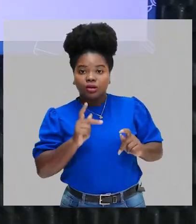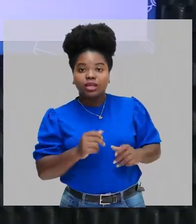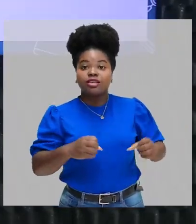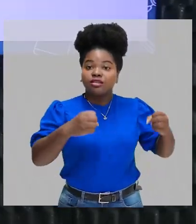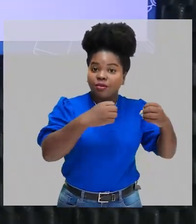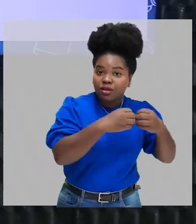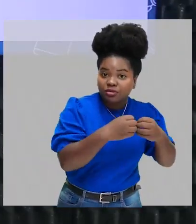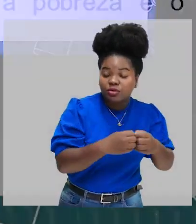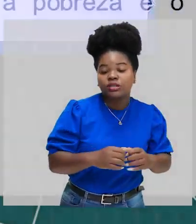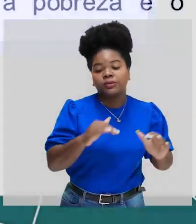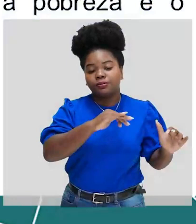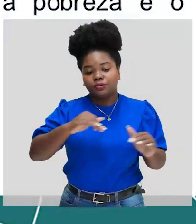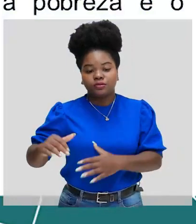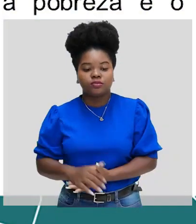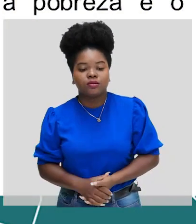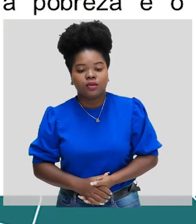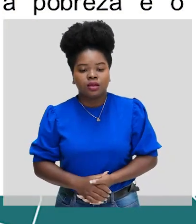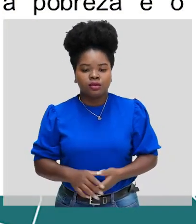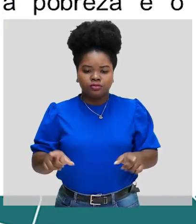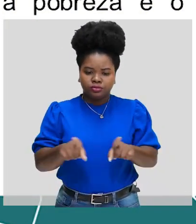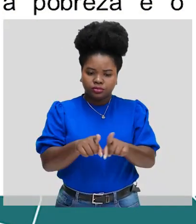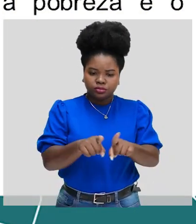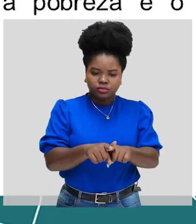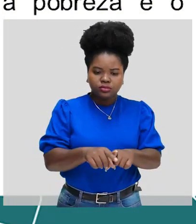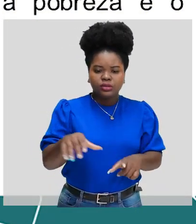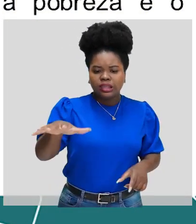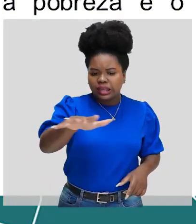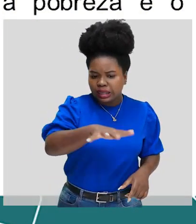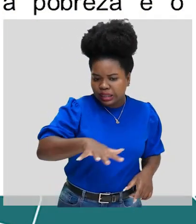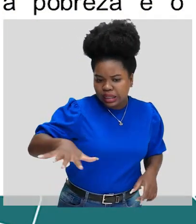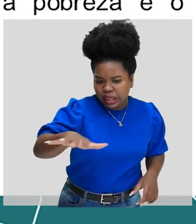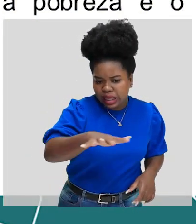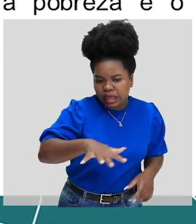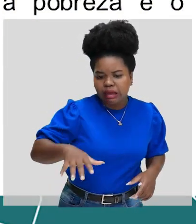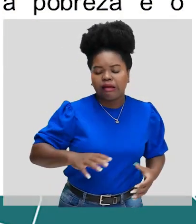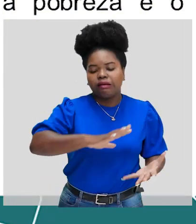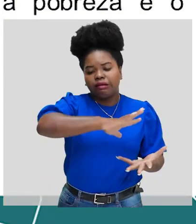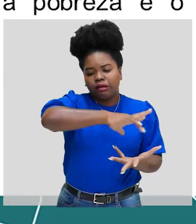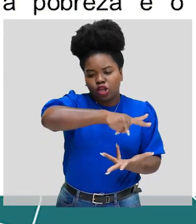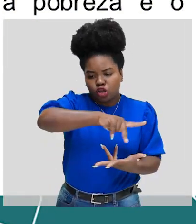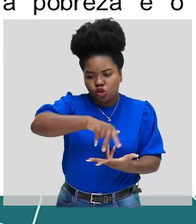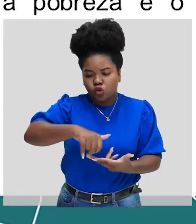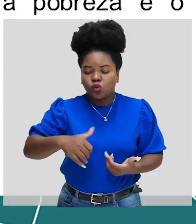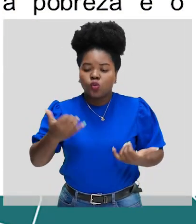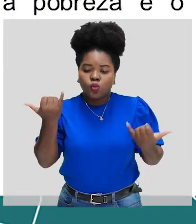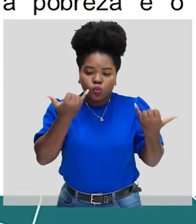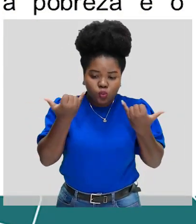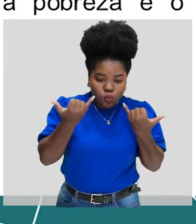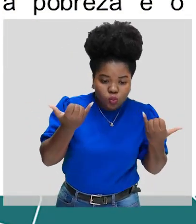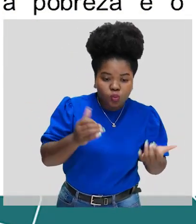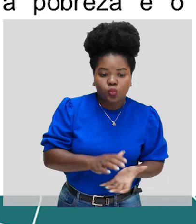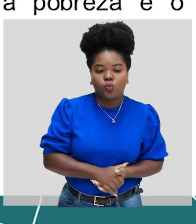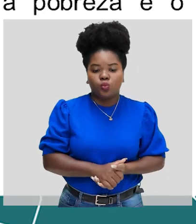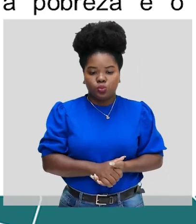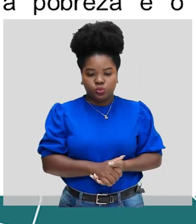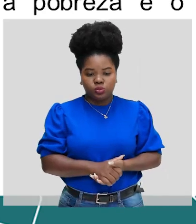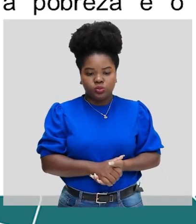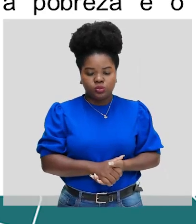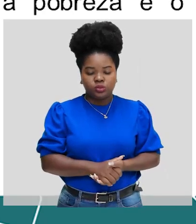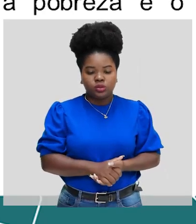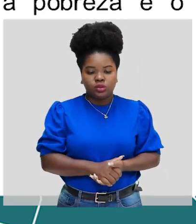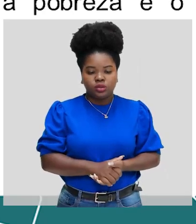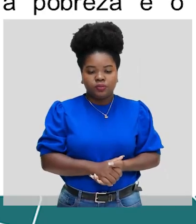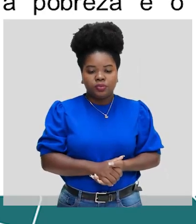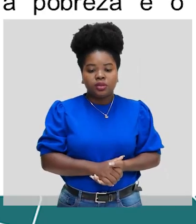O grande mercado global, segundo Milton Santos, evidenciou ainda mais as desigualdades. Existe um mercado que é global